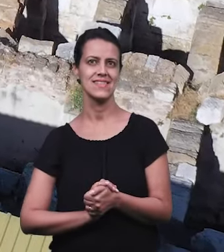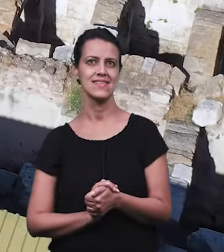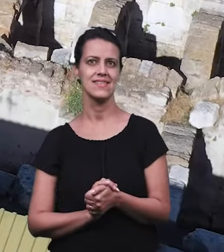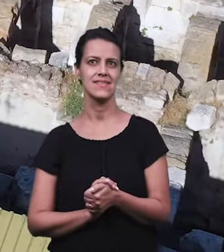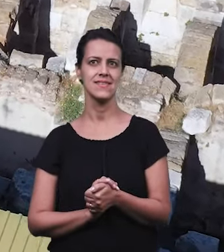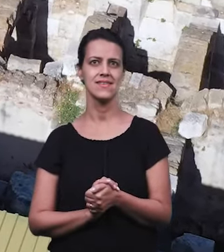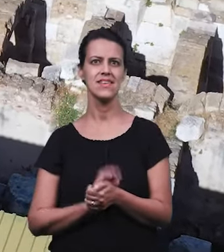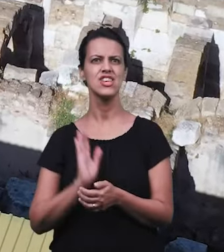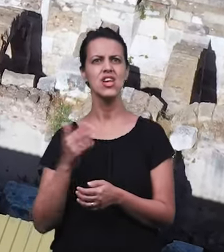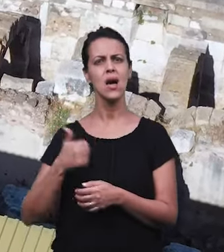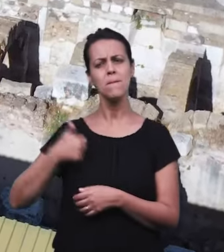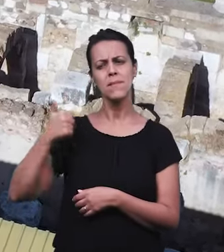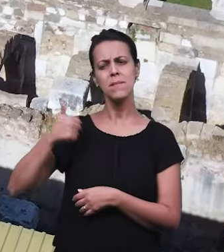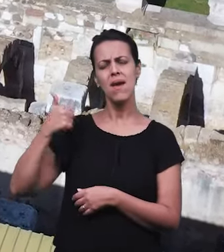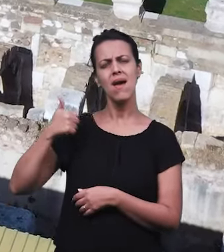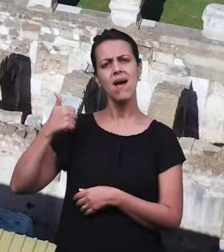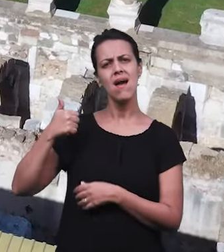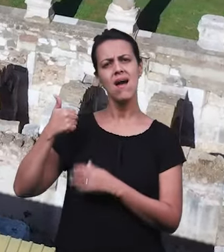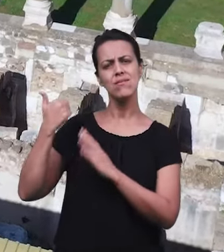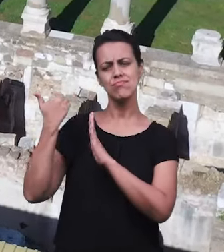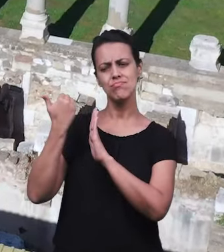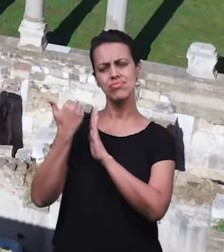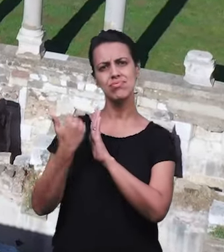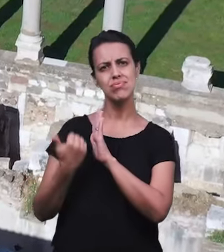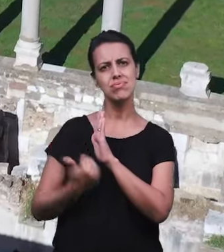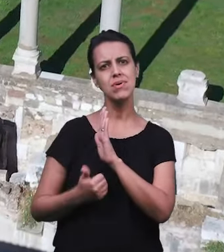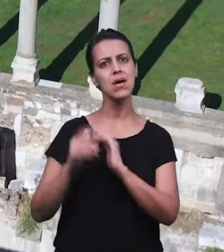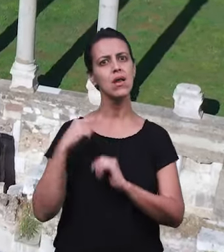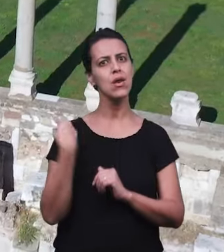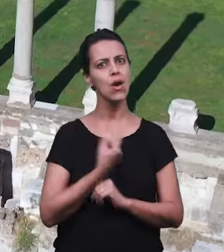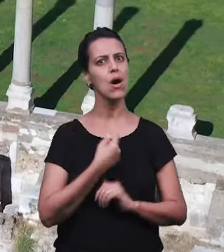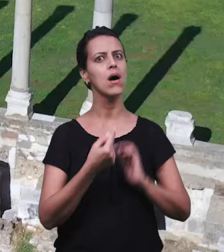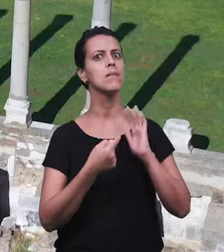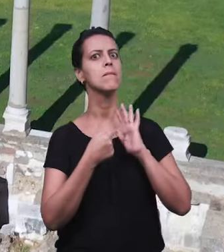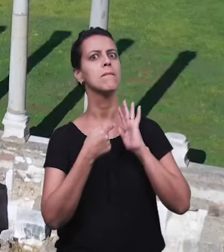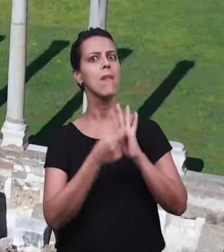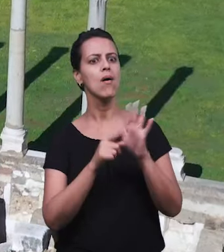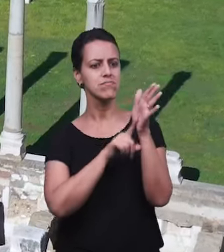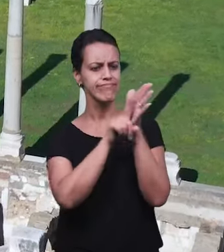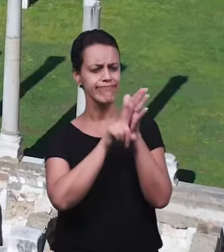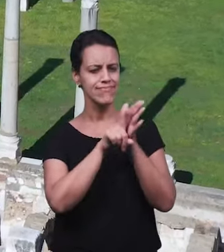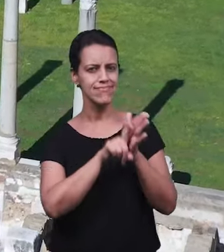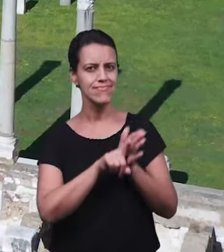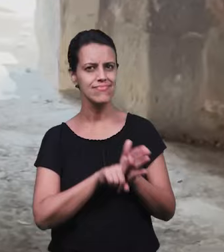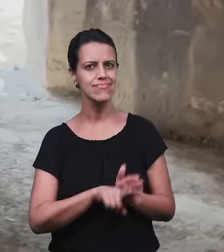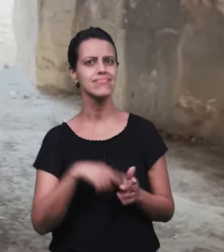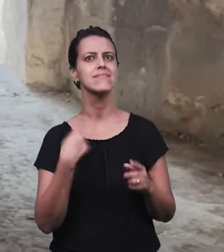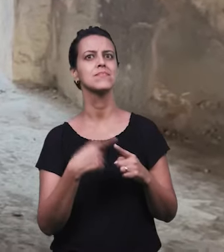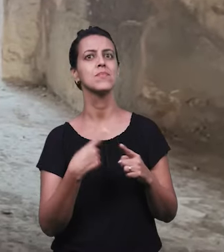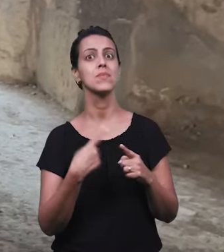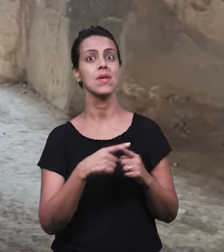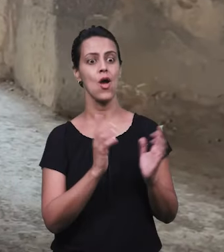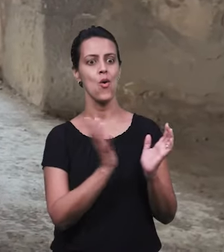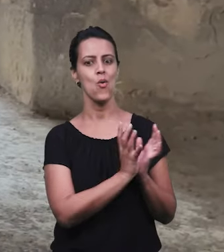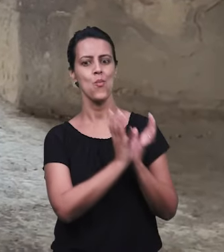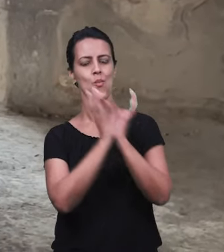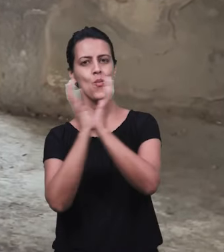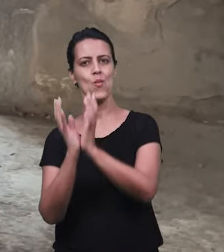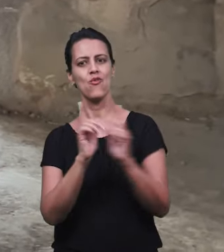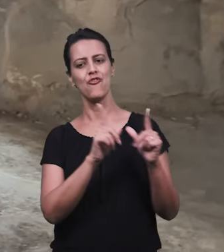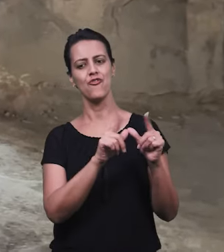nos primeiros episódios, nós trouxemos um documentário que foi feito numa viagem da nossa equipe